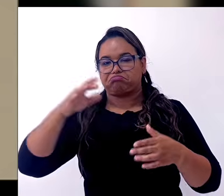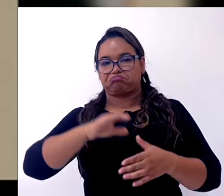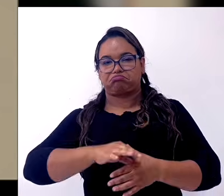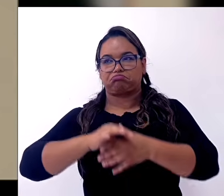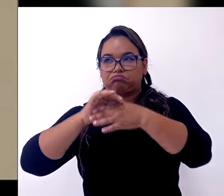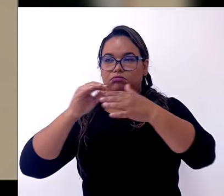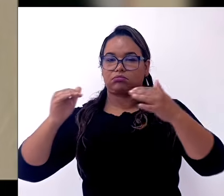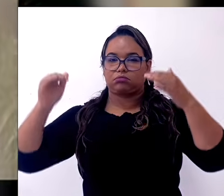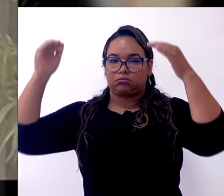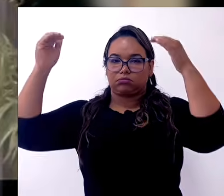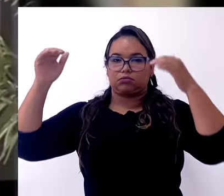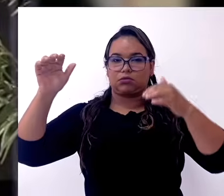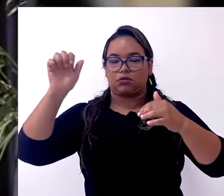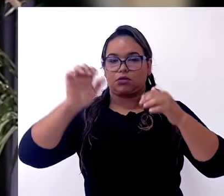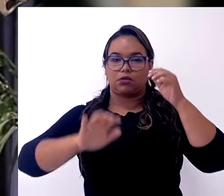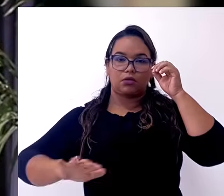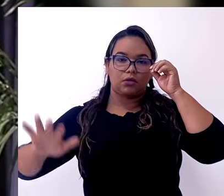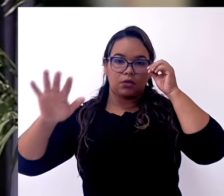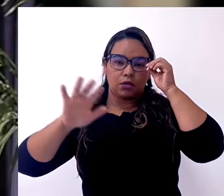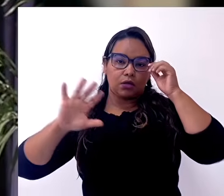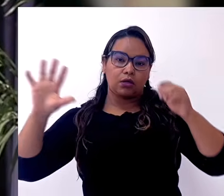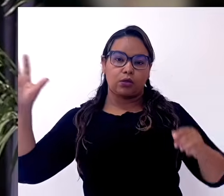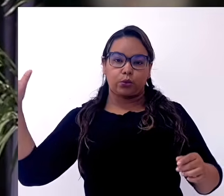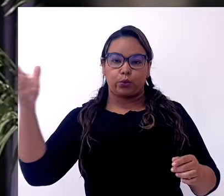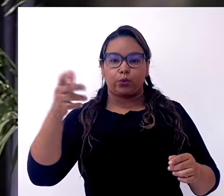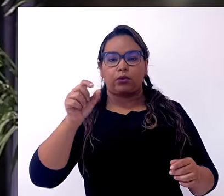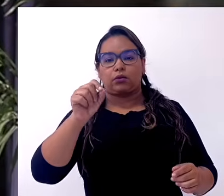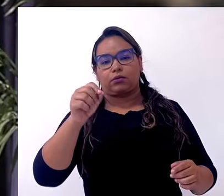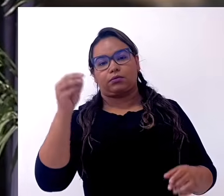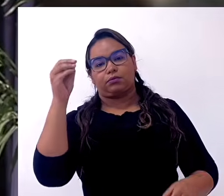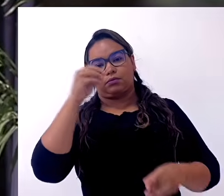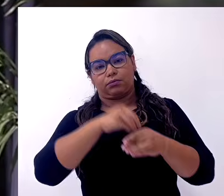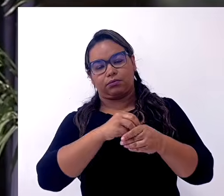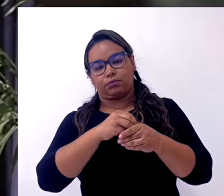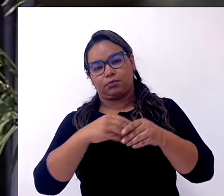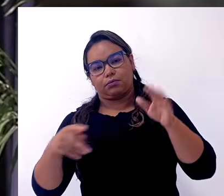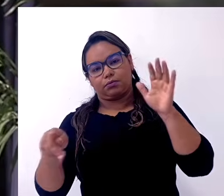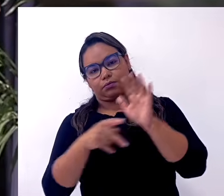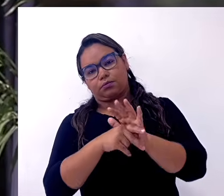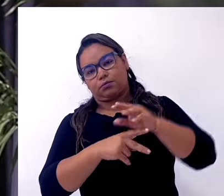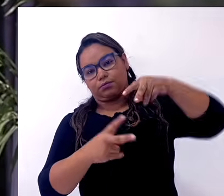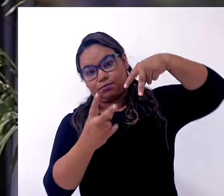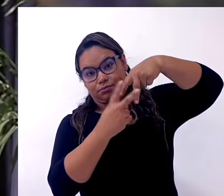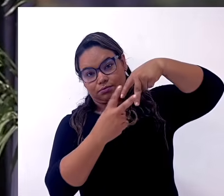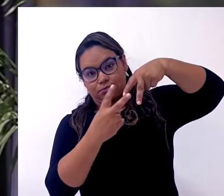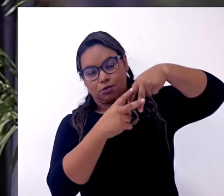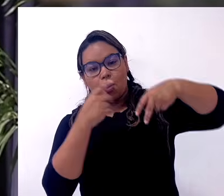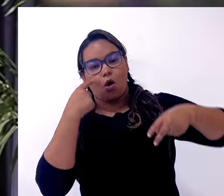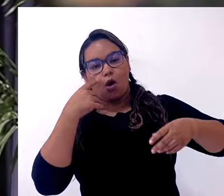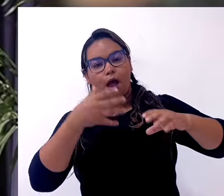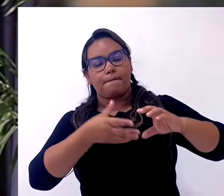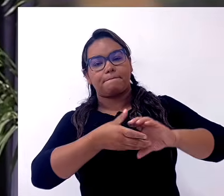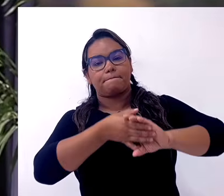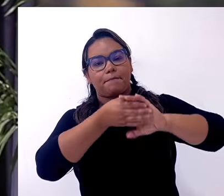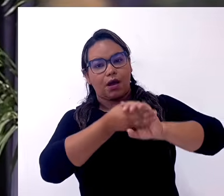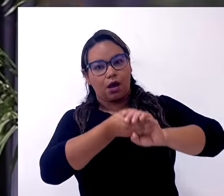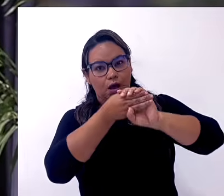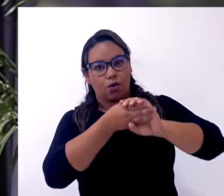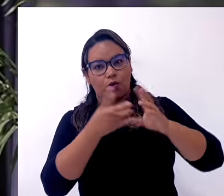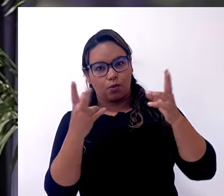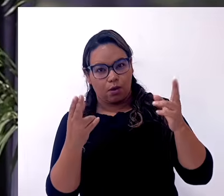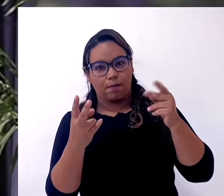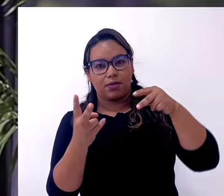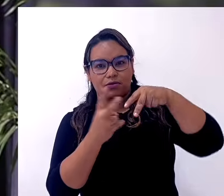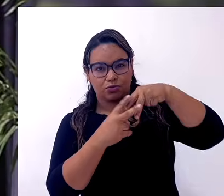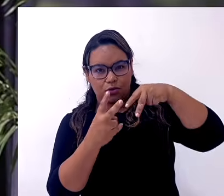maçons estão assumindo quando os velhos maçons se aposentam. Assim como nós vimos que Kerry pertence ao Caveira e